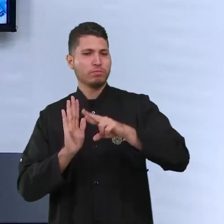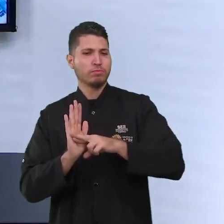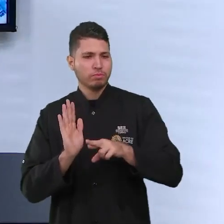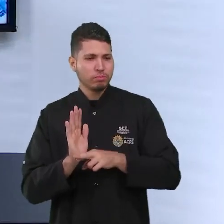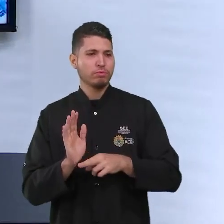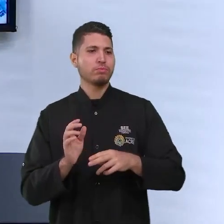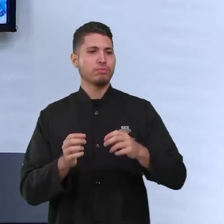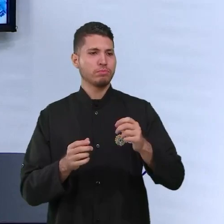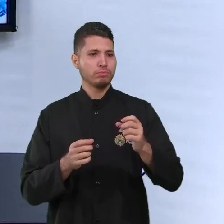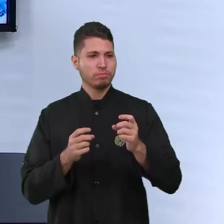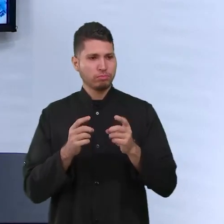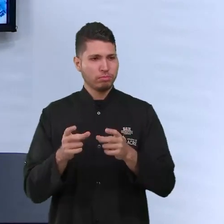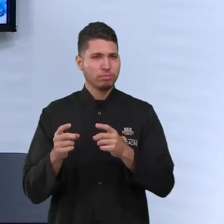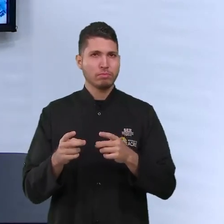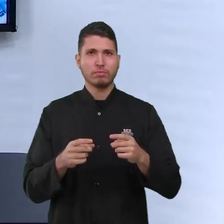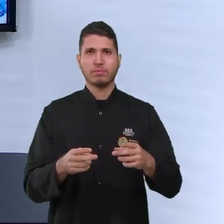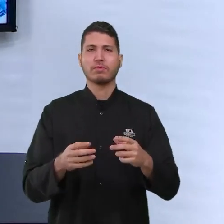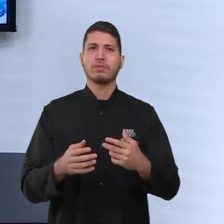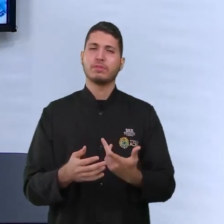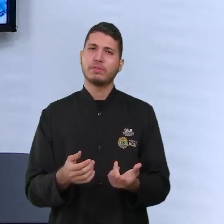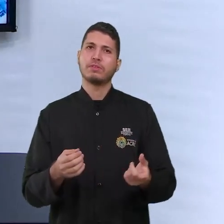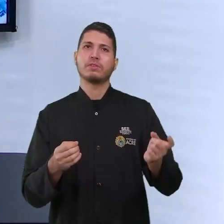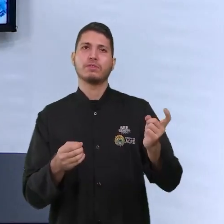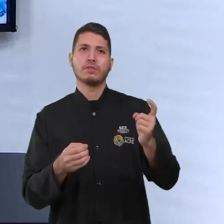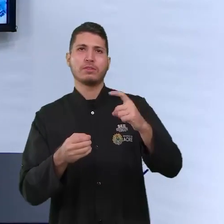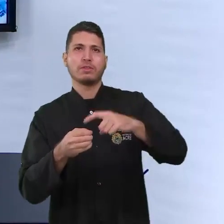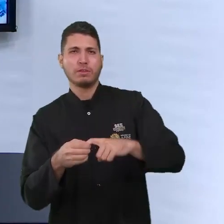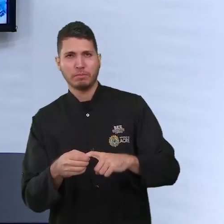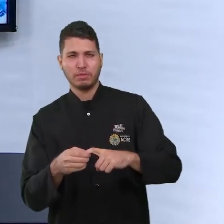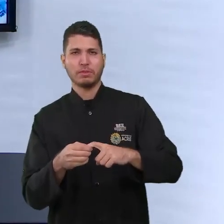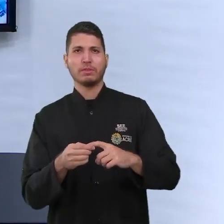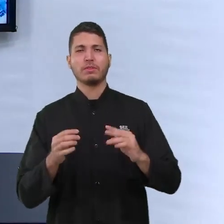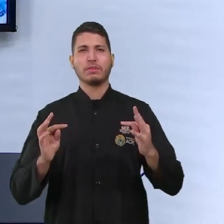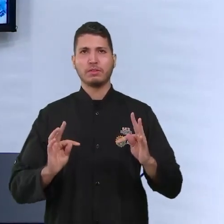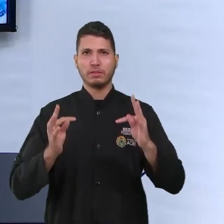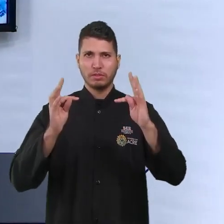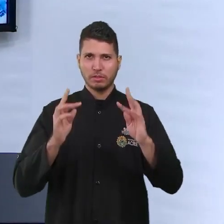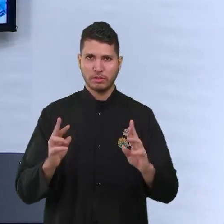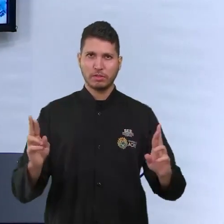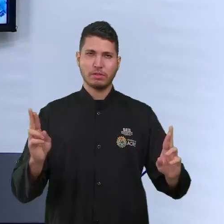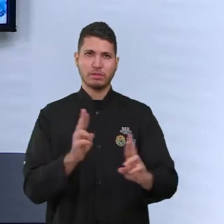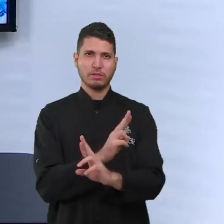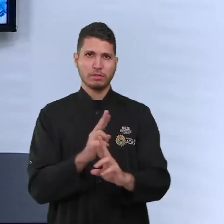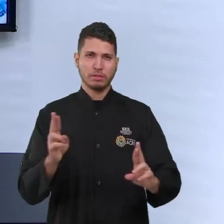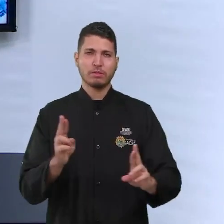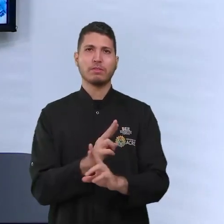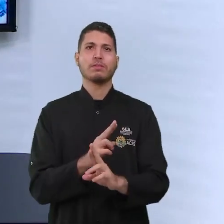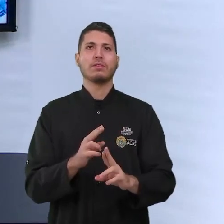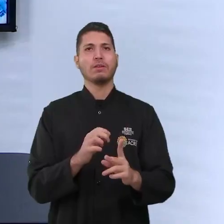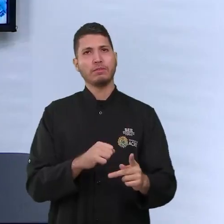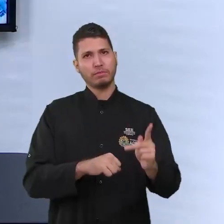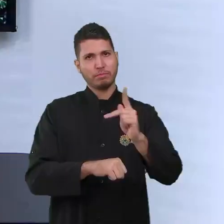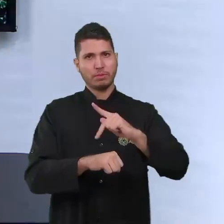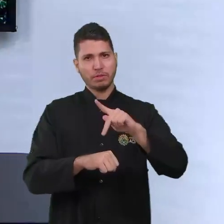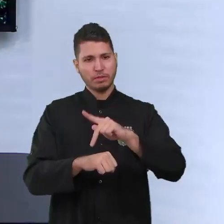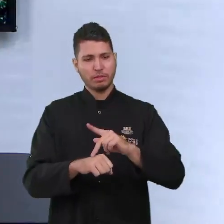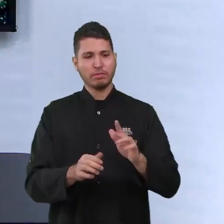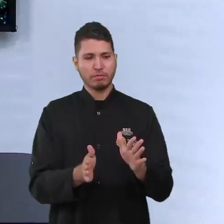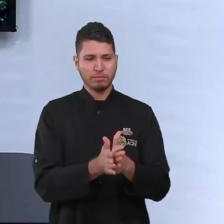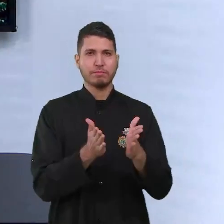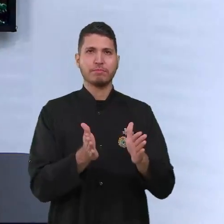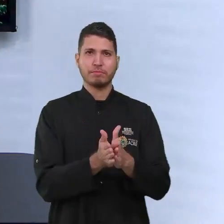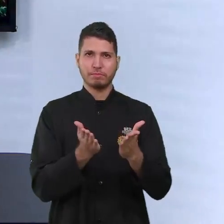comércio, criando essa dependência tecnológica em relação aos países periféricos. Compreendido? Vamos